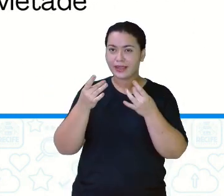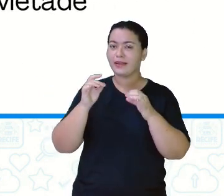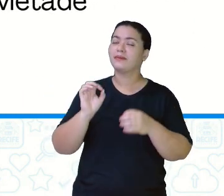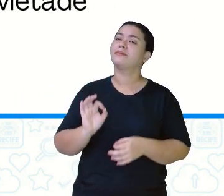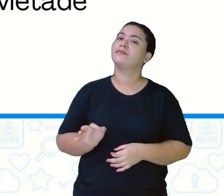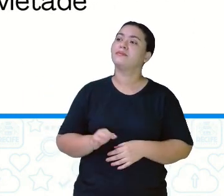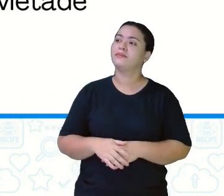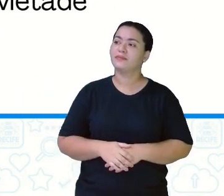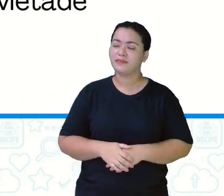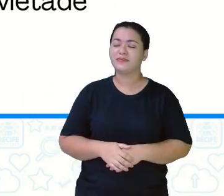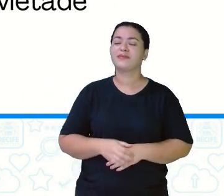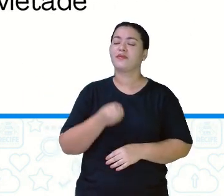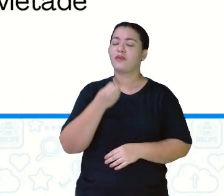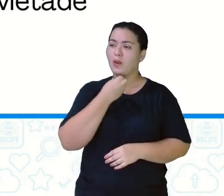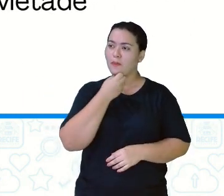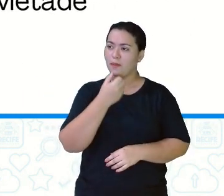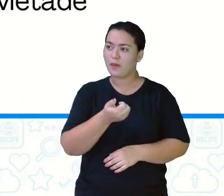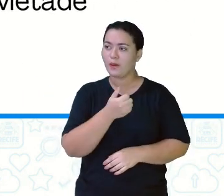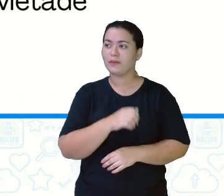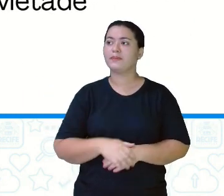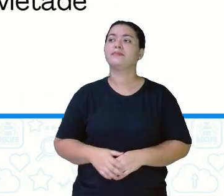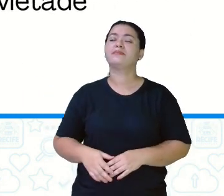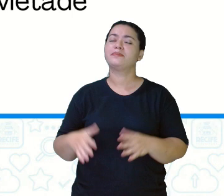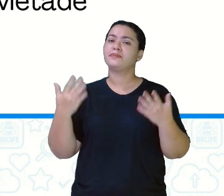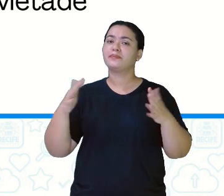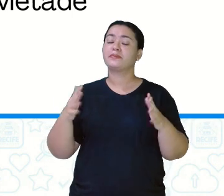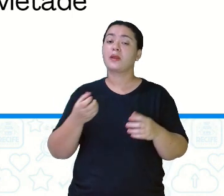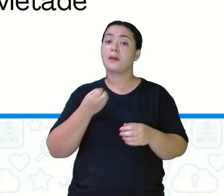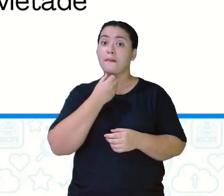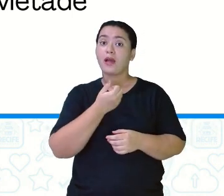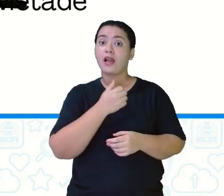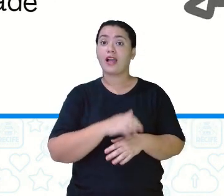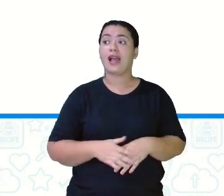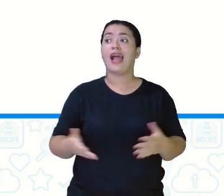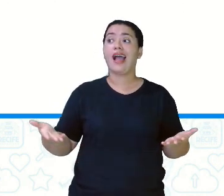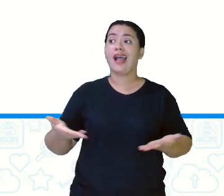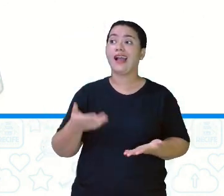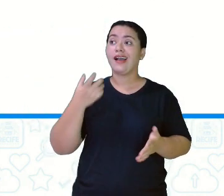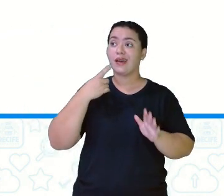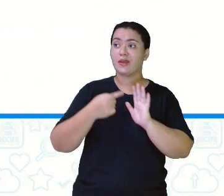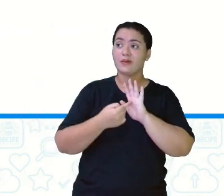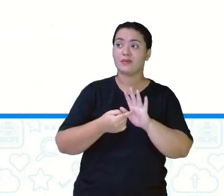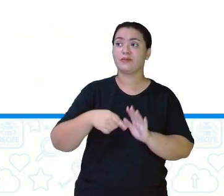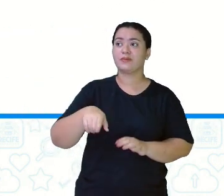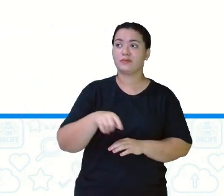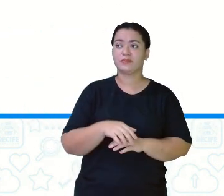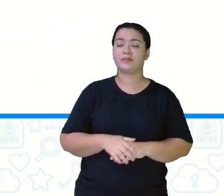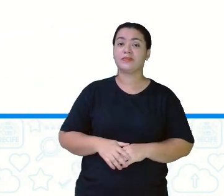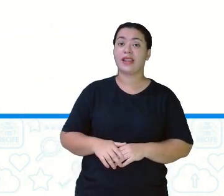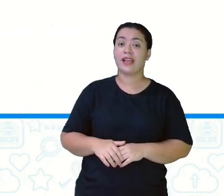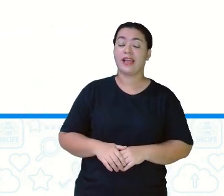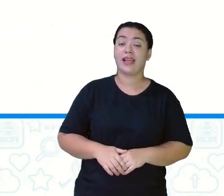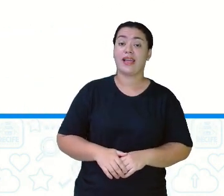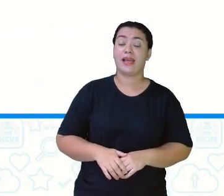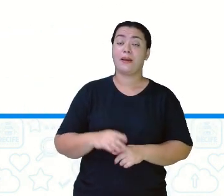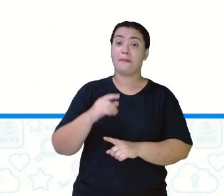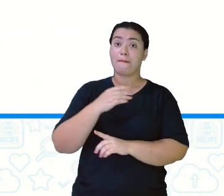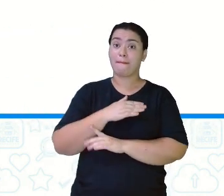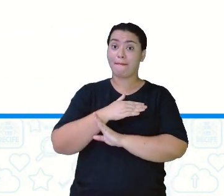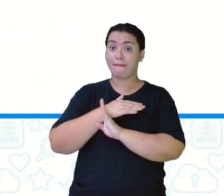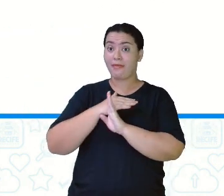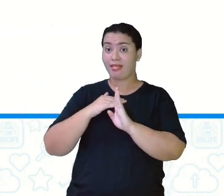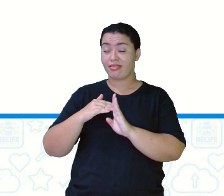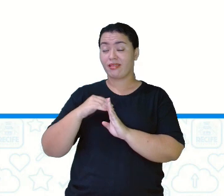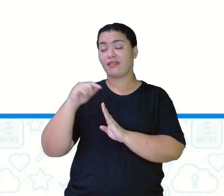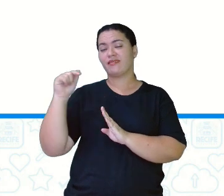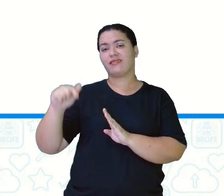na fração. Muito bom, gente. 1/2. Aí eu vou mostrar para vocês, ó, que a metade, né,